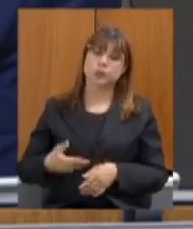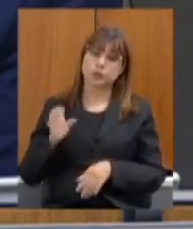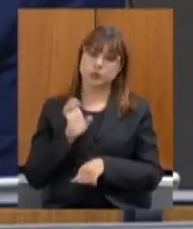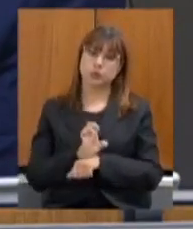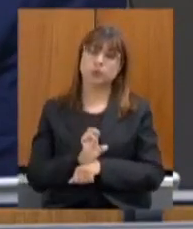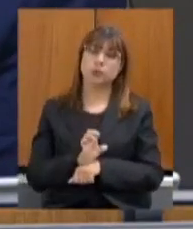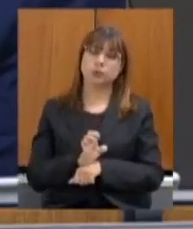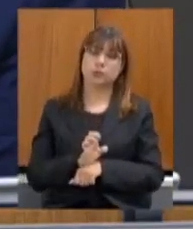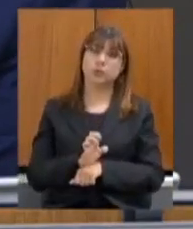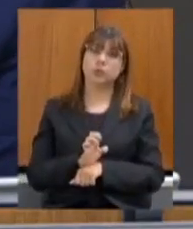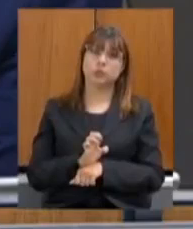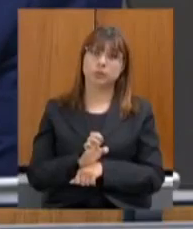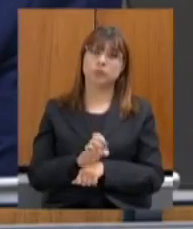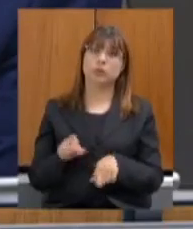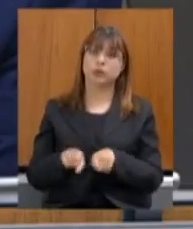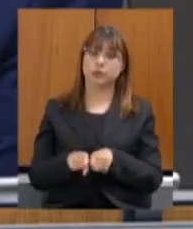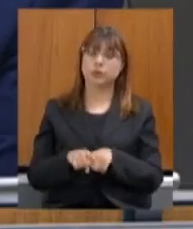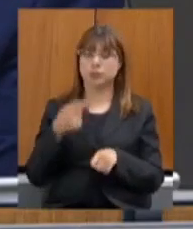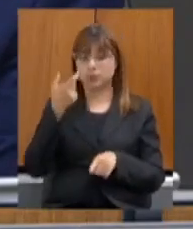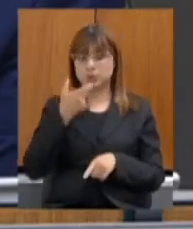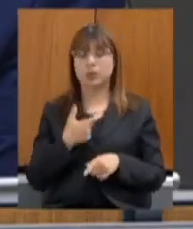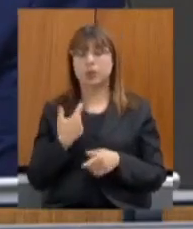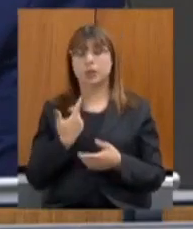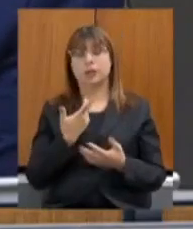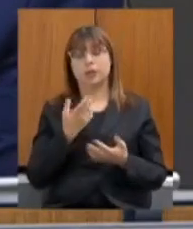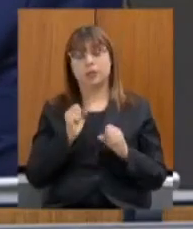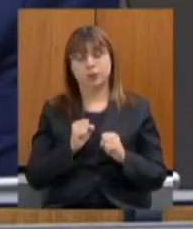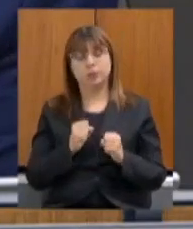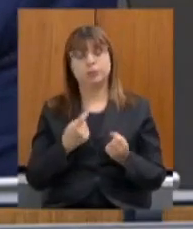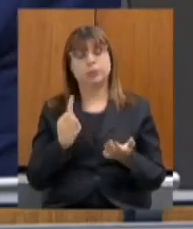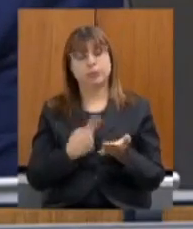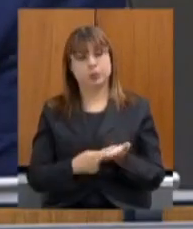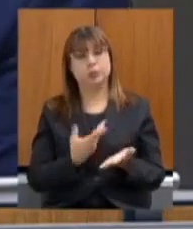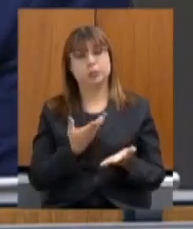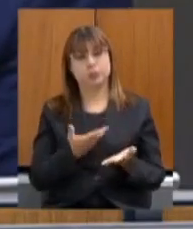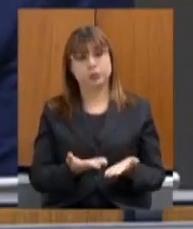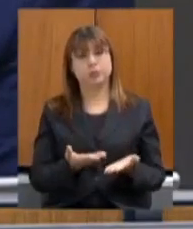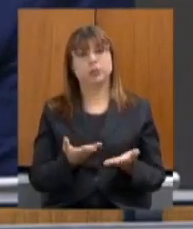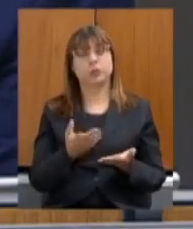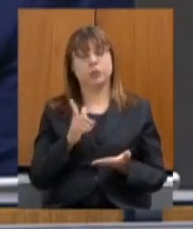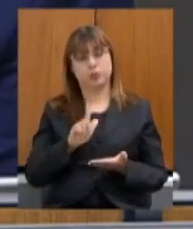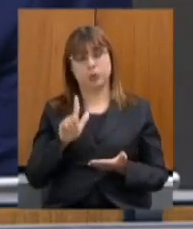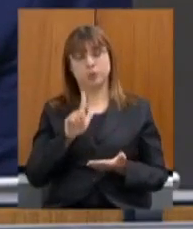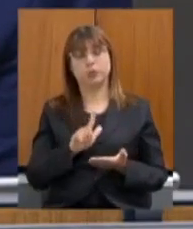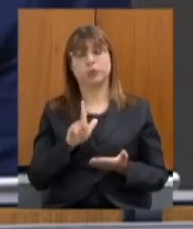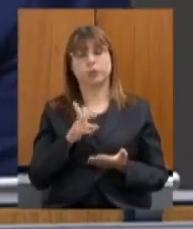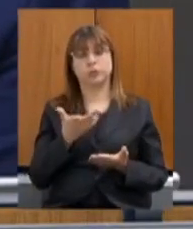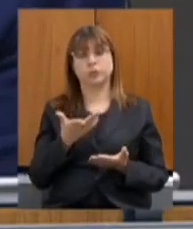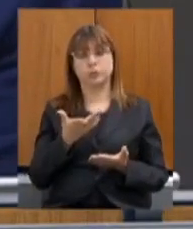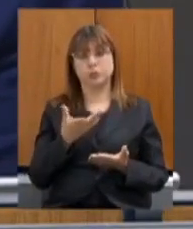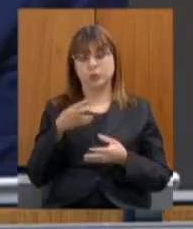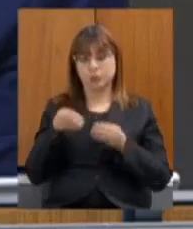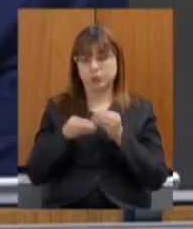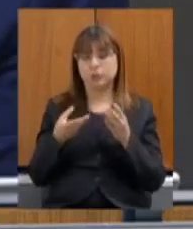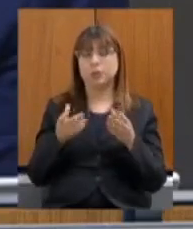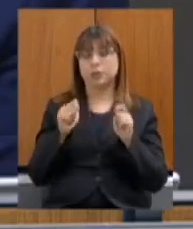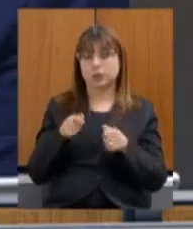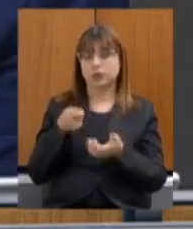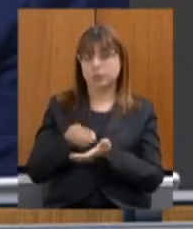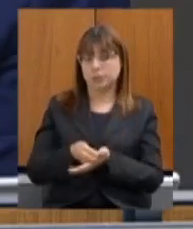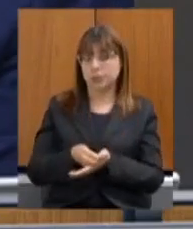acho que é até importante aqui firmar o compromisso com o senhor, que essas emendas, naturalmente, as que estiverem com condições de ser pagas, até por questão